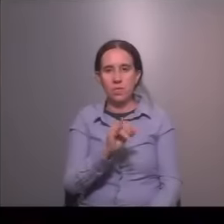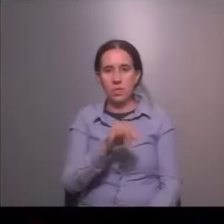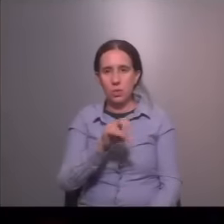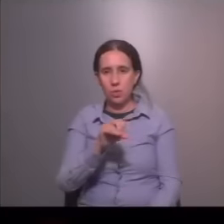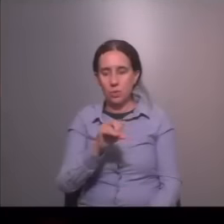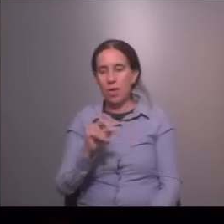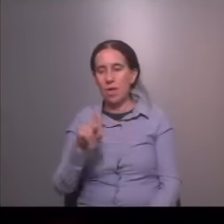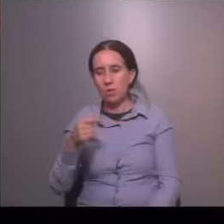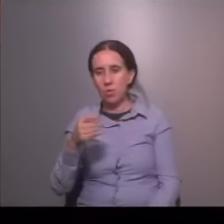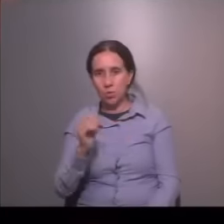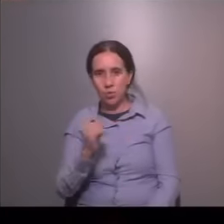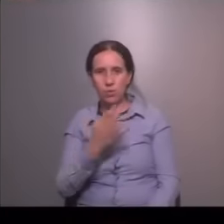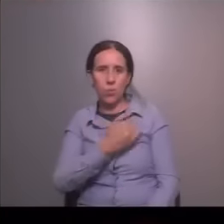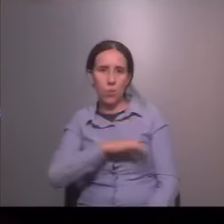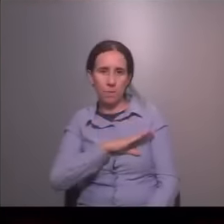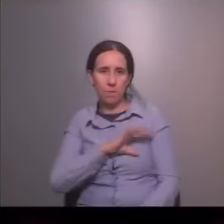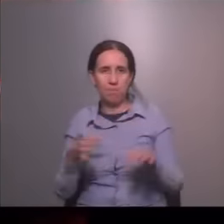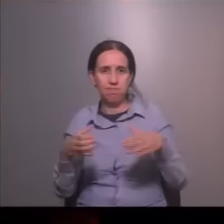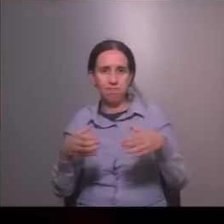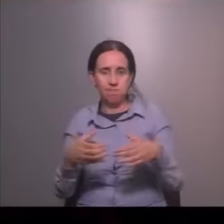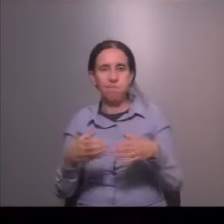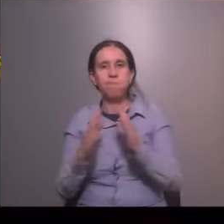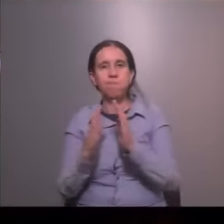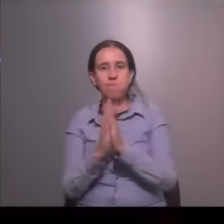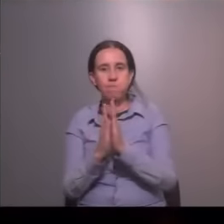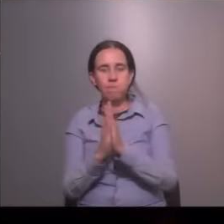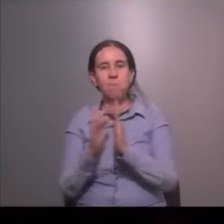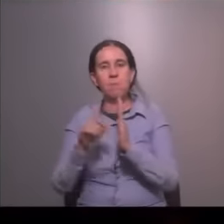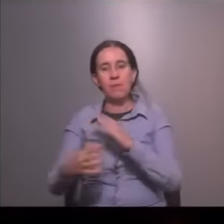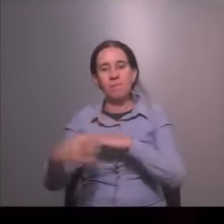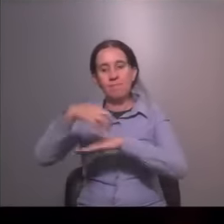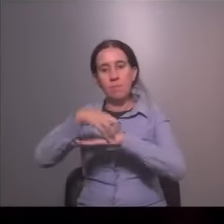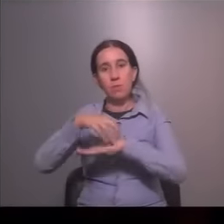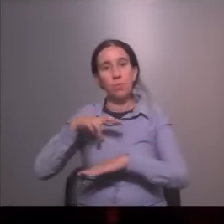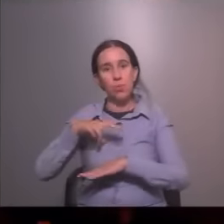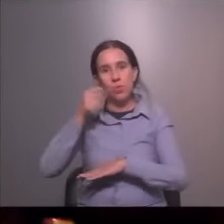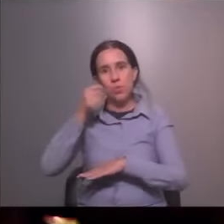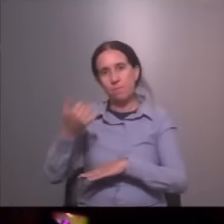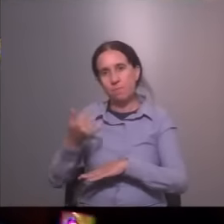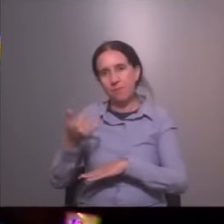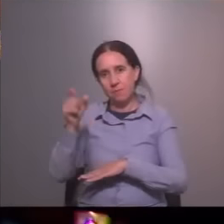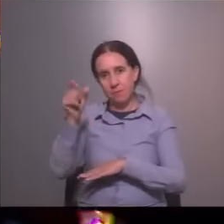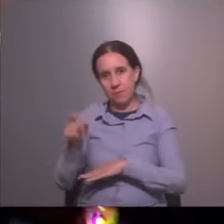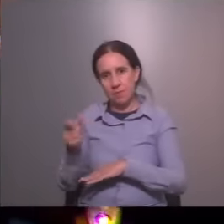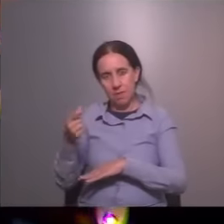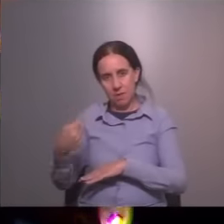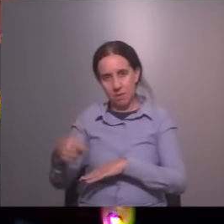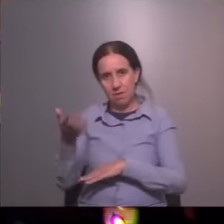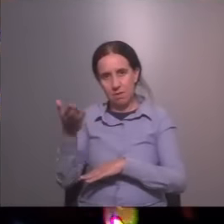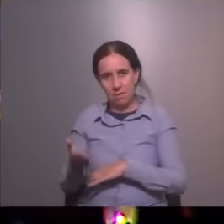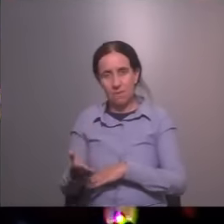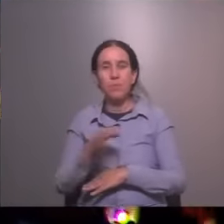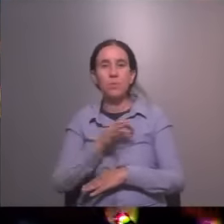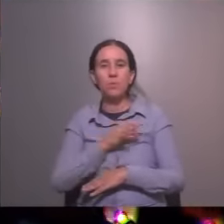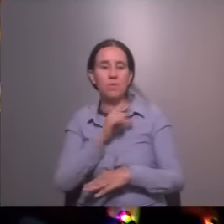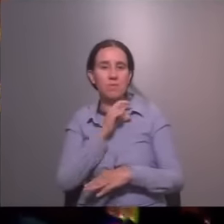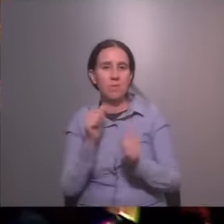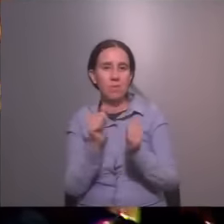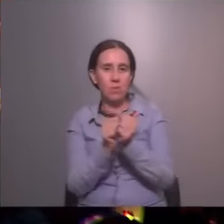Presida esta nossa celebração o Sr. Dom Virgílio do Nascimento Antunes, Bispo da Diocese de Coimbra e Vice-Presidente